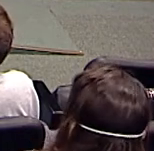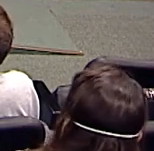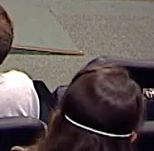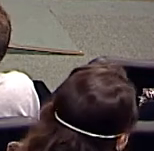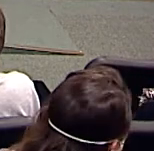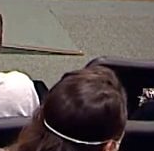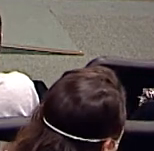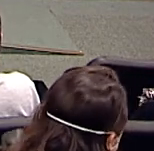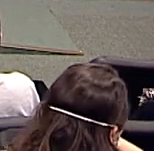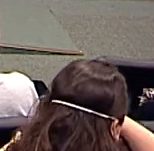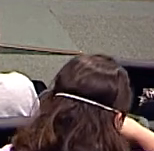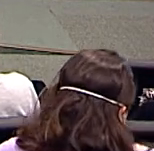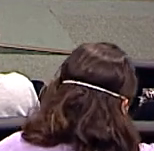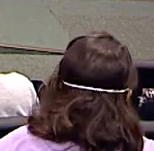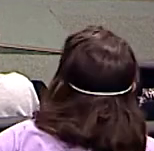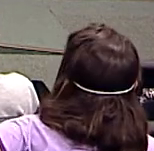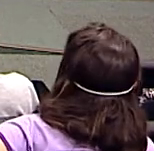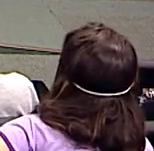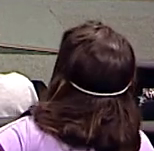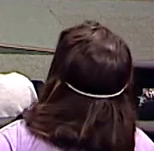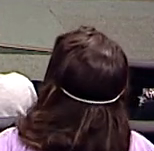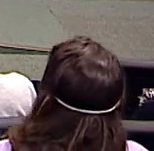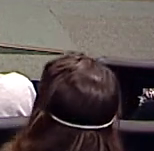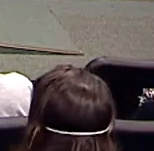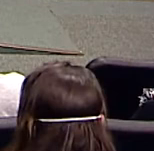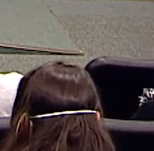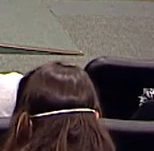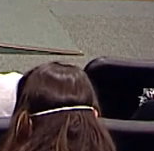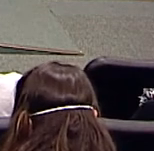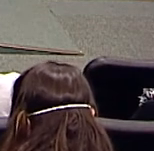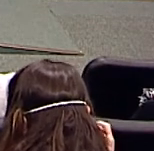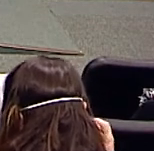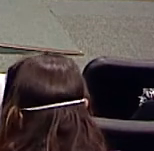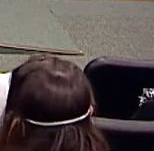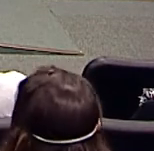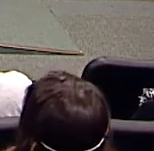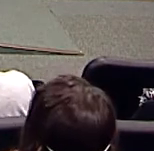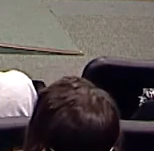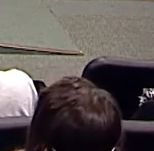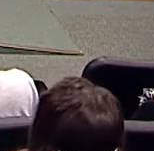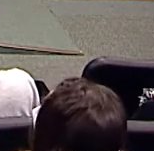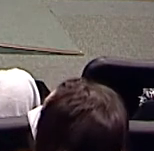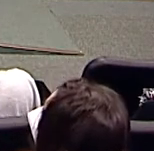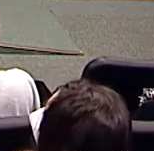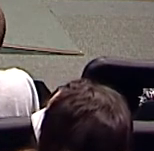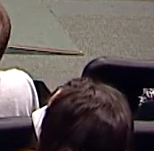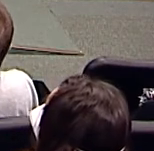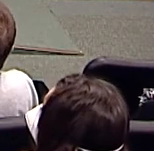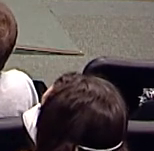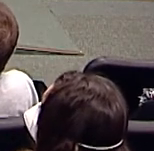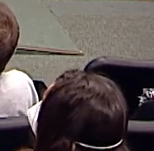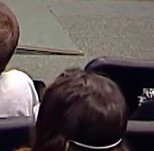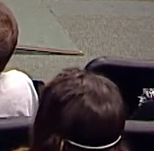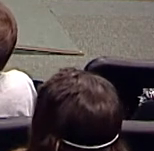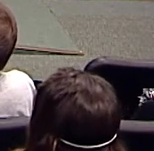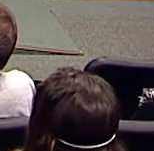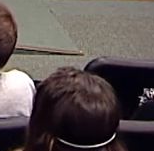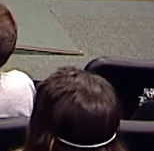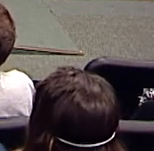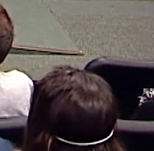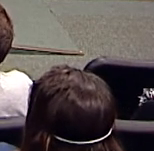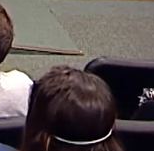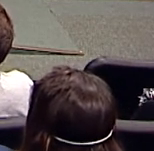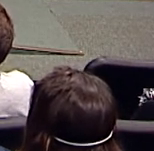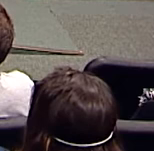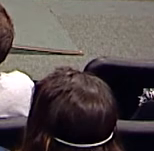Autoridades, senhoras e senhores, uma boa tarde a todos. Estamos dando início neste momento ao ato parlamentar solene em